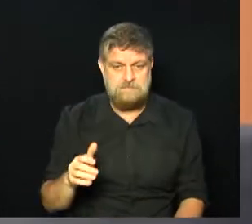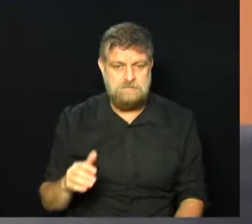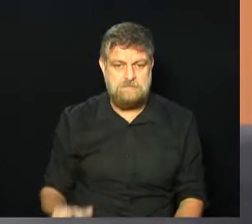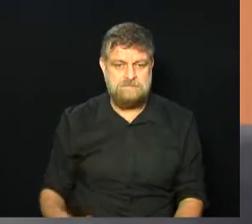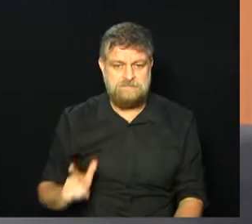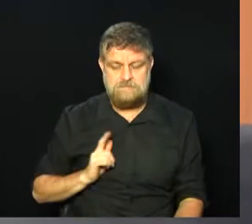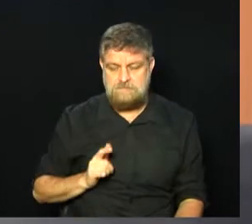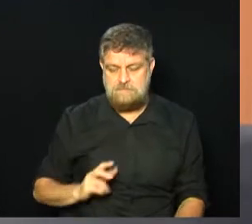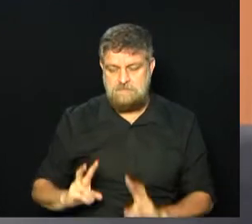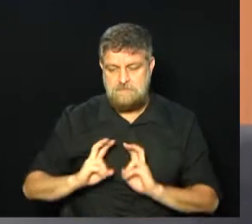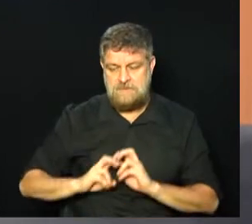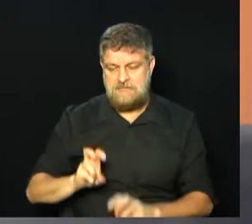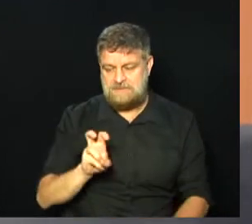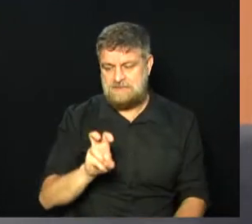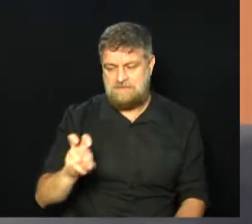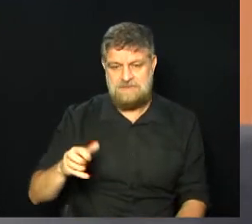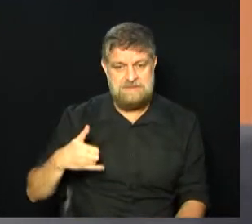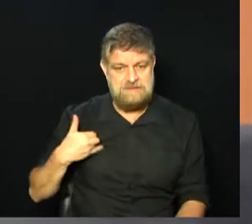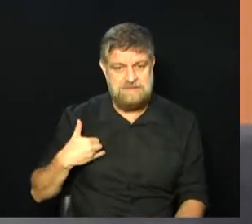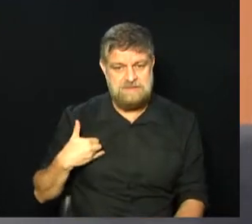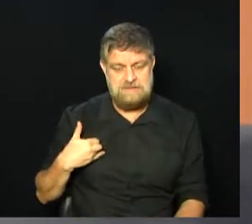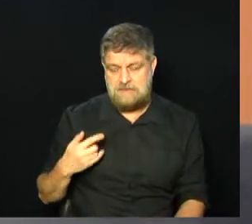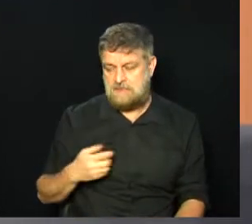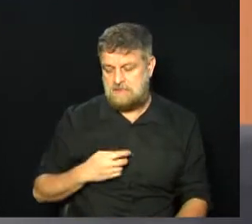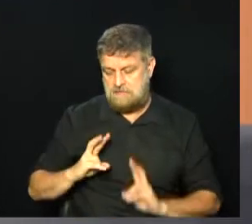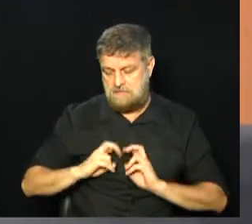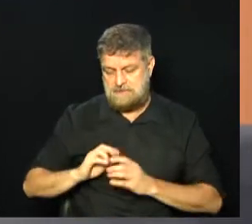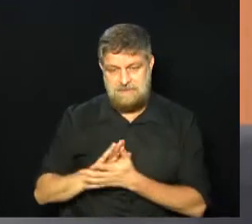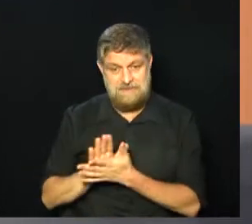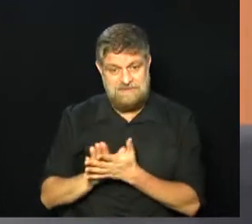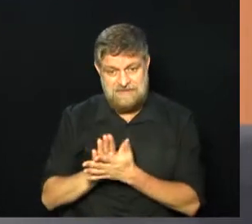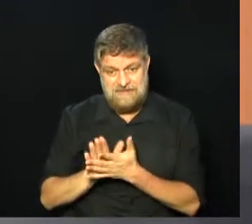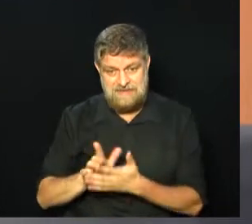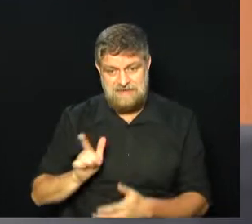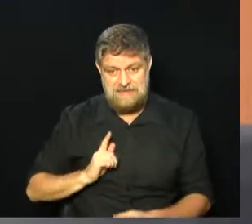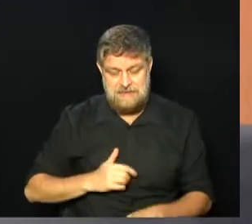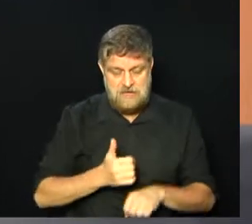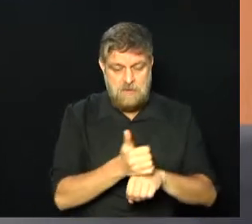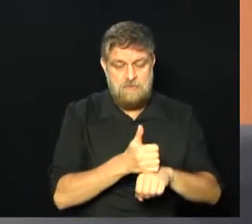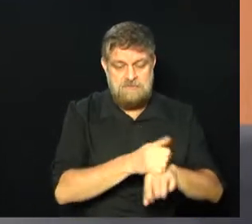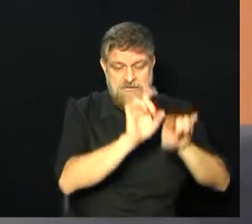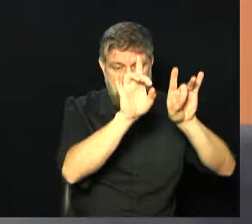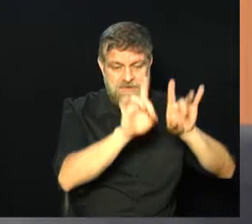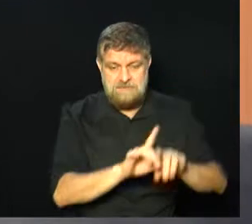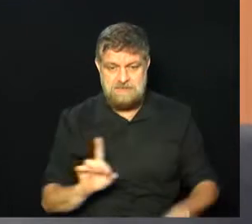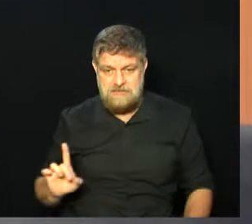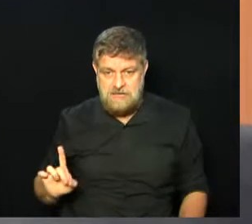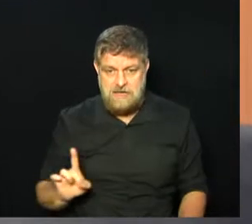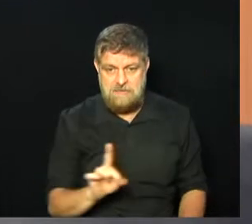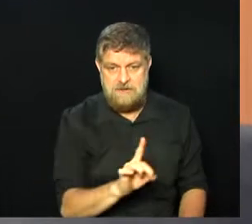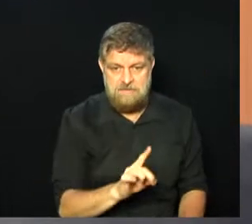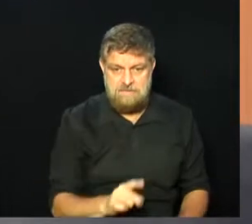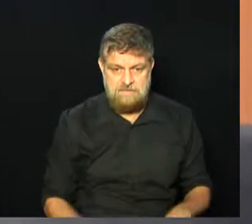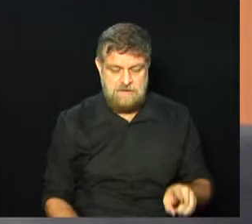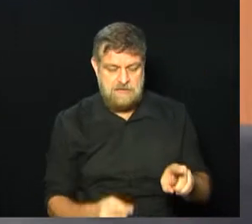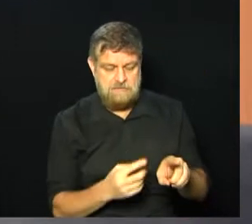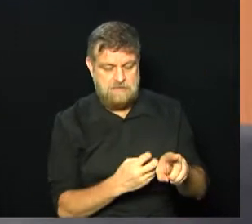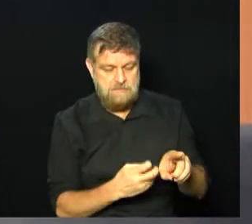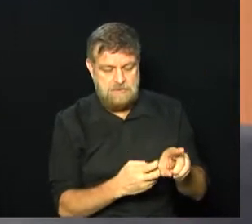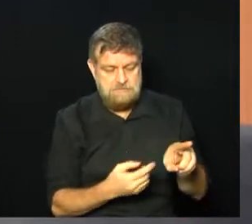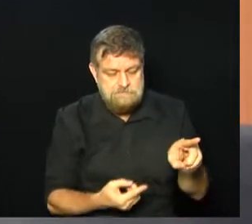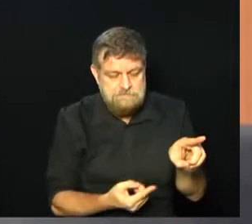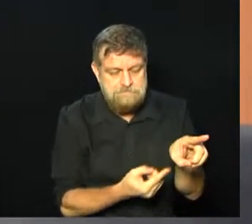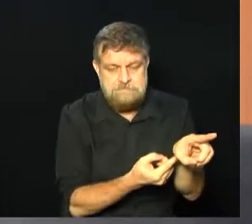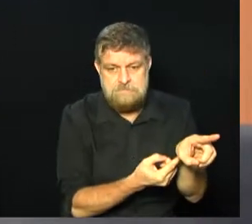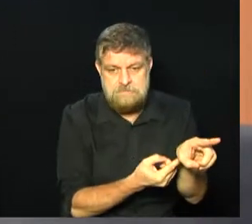teria 55 anos, sem nenhum sintoma, ele usa uma consulta de especialistas para fazer um check-up da próstata. Aí,